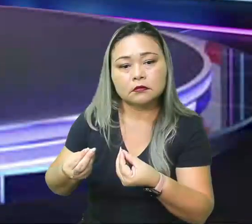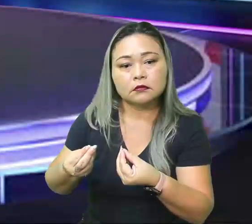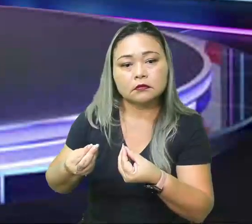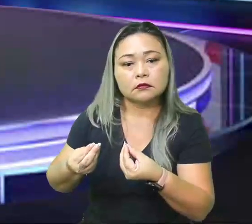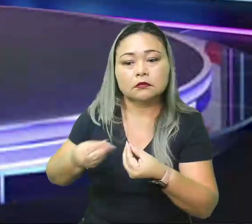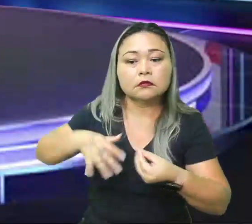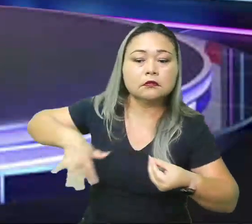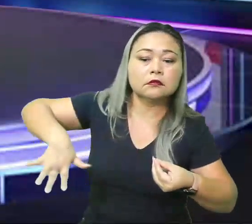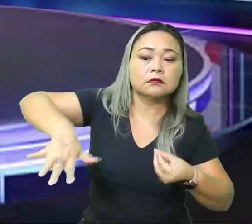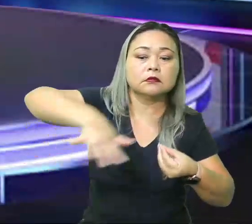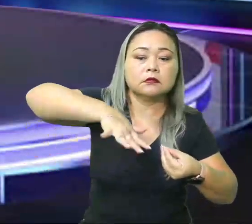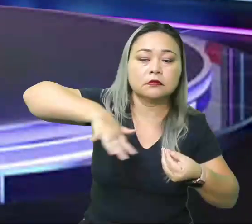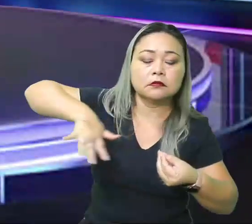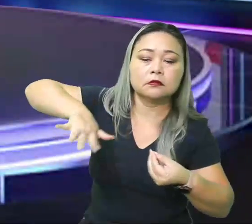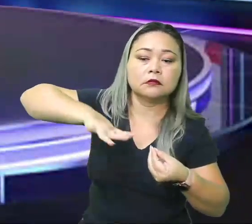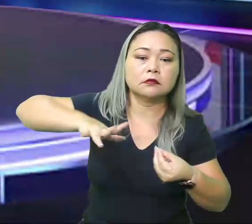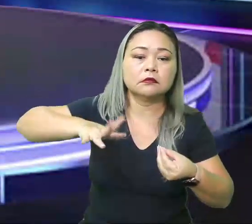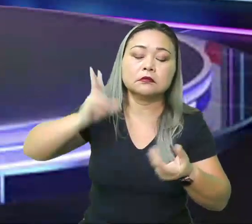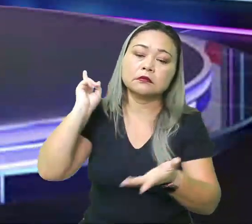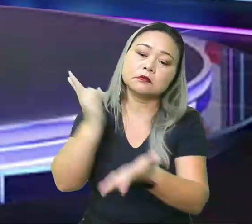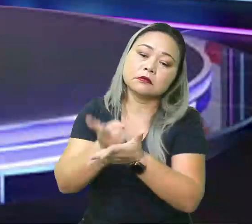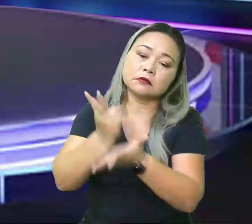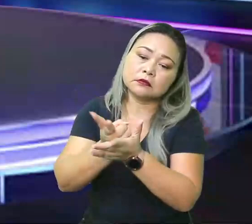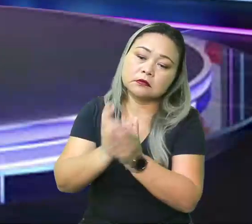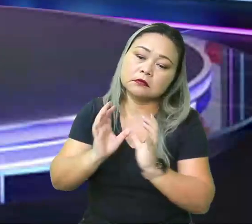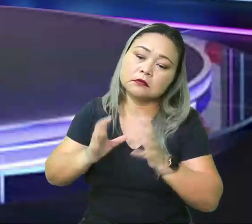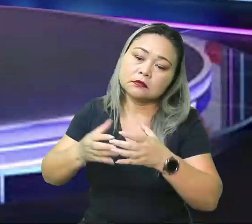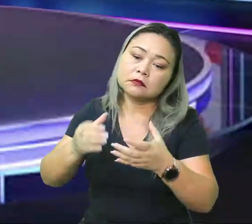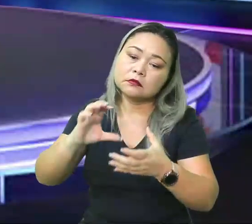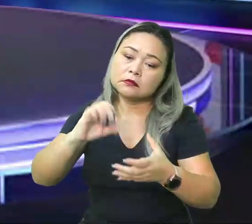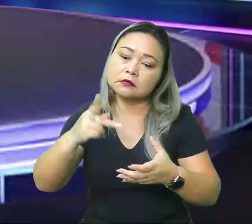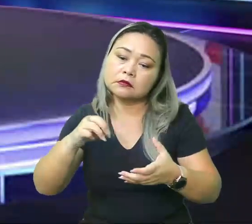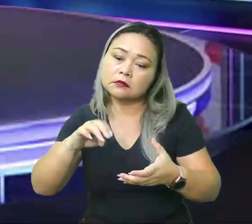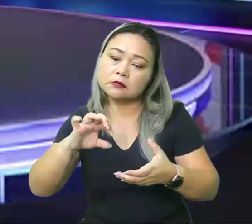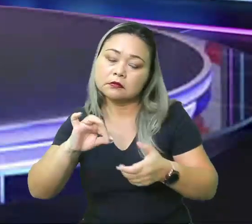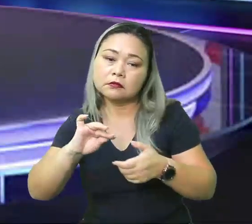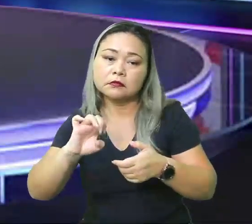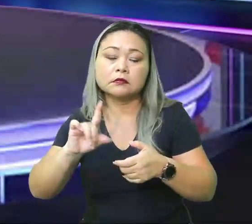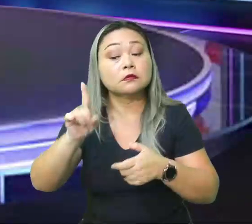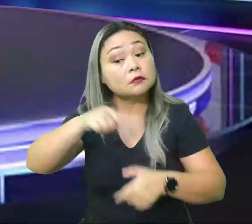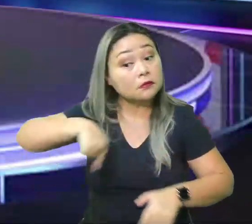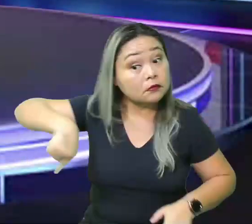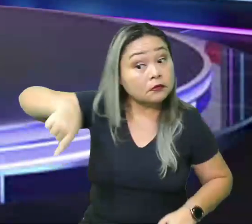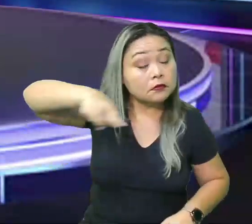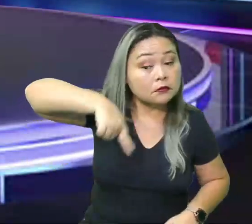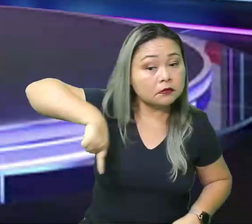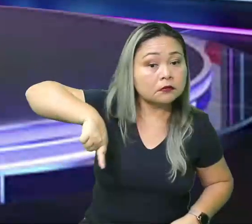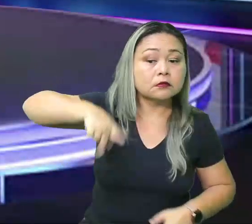esse aglomeramento, né, de indivíduos de uma mesma espécie? Eles vão formar o quê? Uma